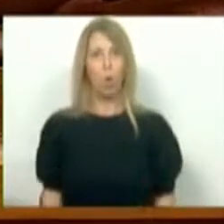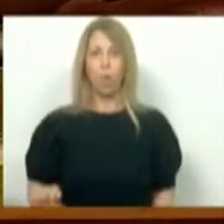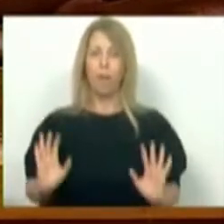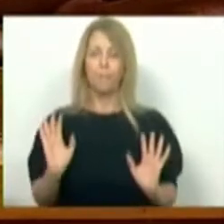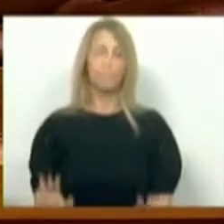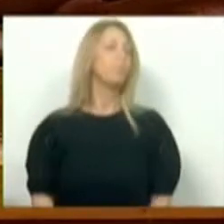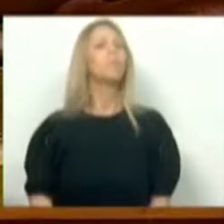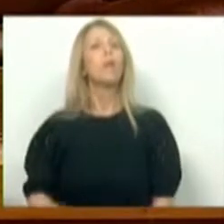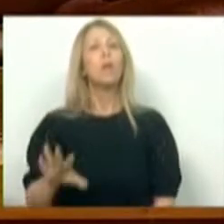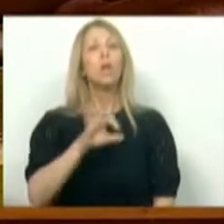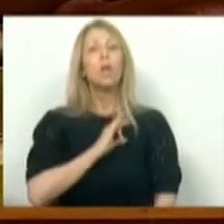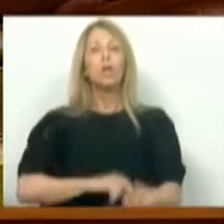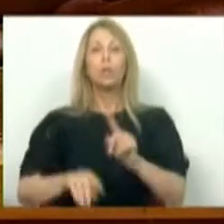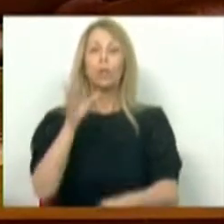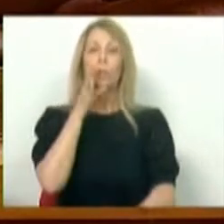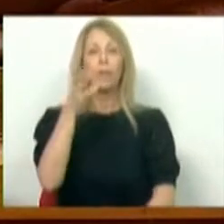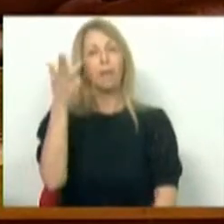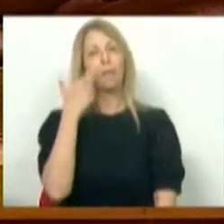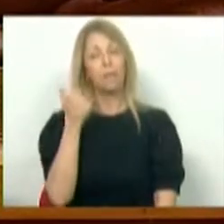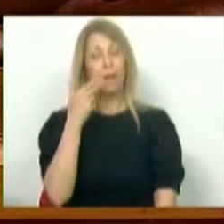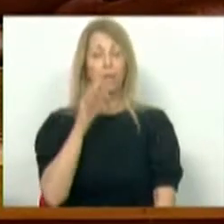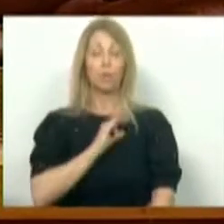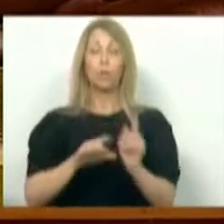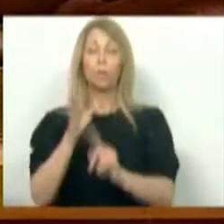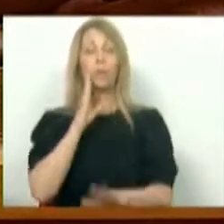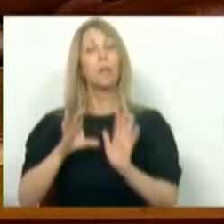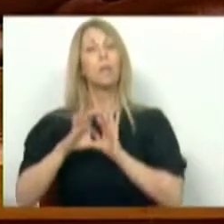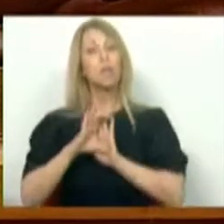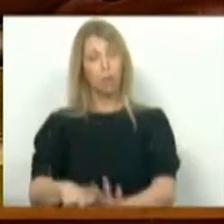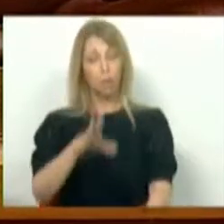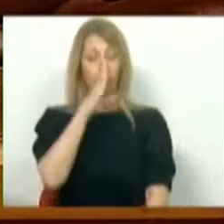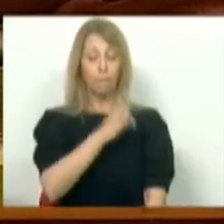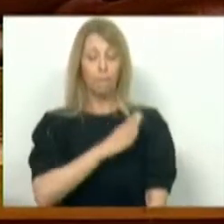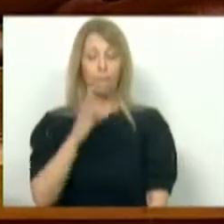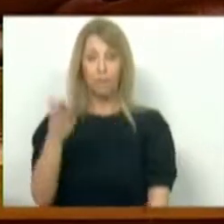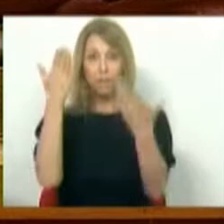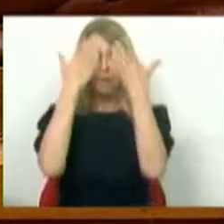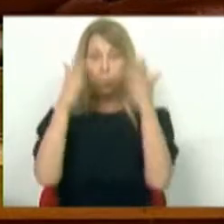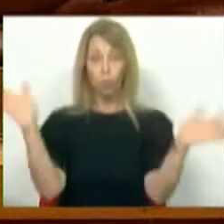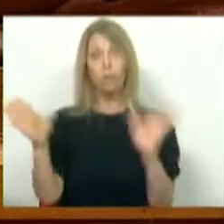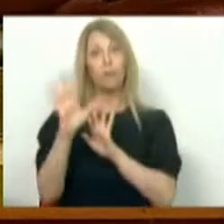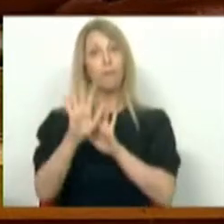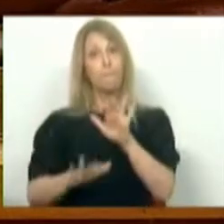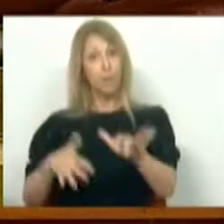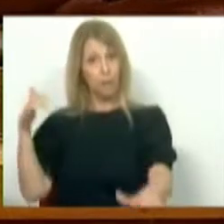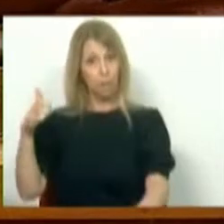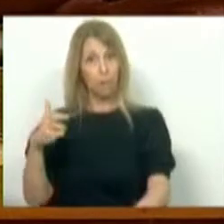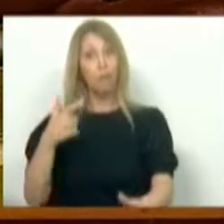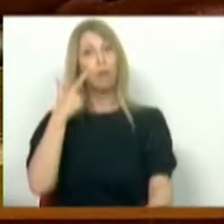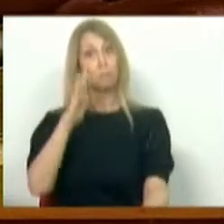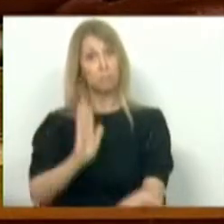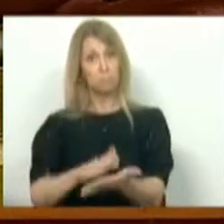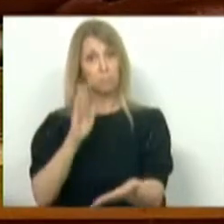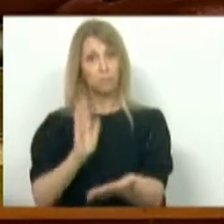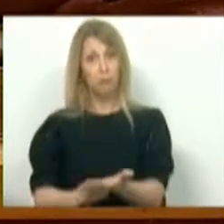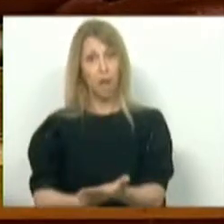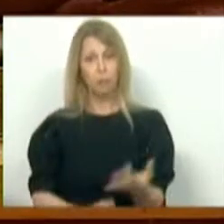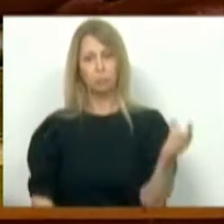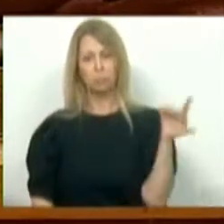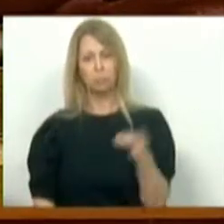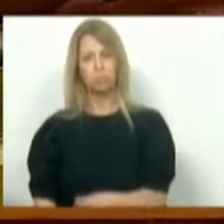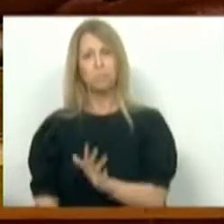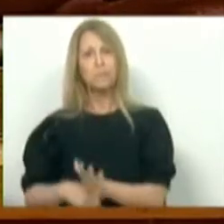Chega, para o exercício responsável da atividade democrática parlamentar, os factos suplantam sempre